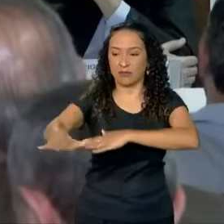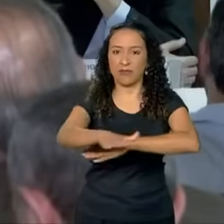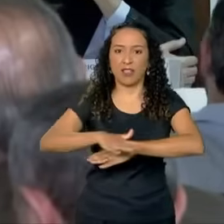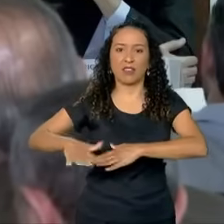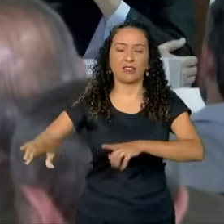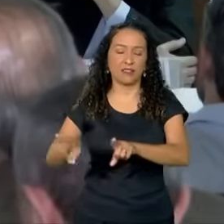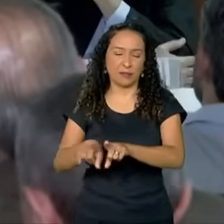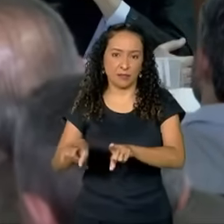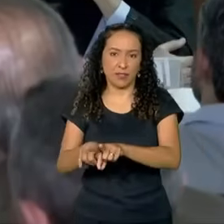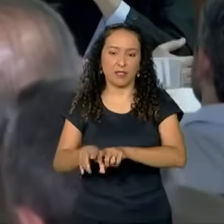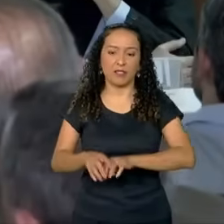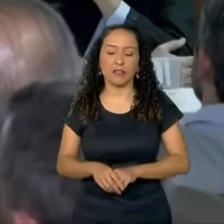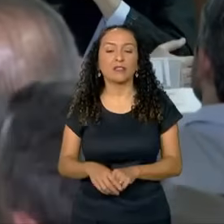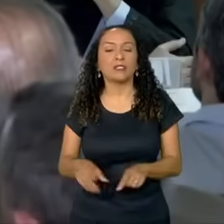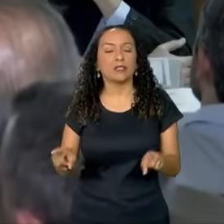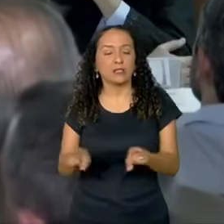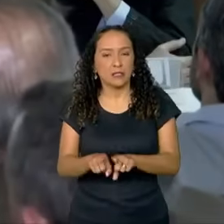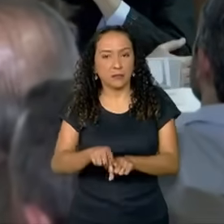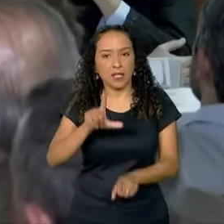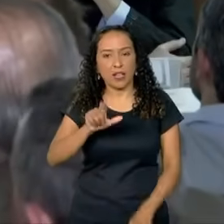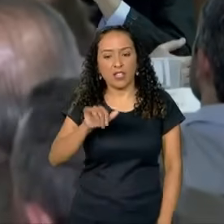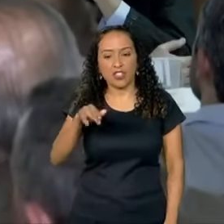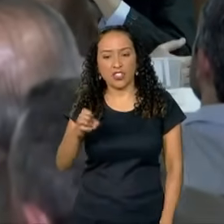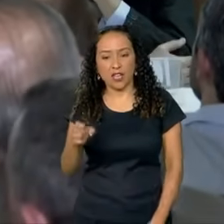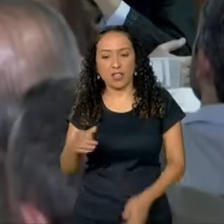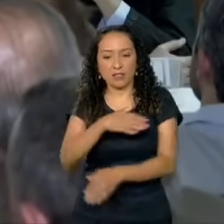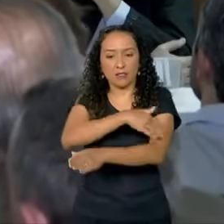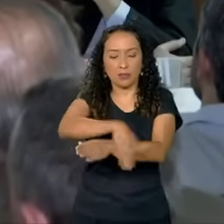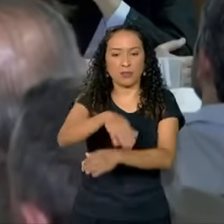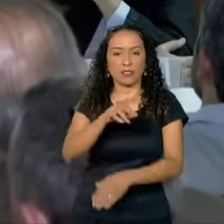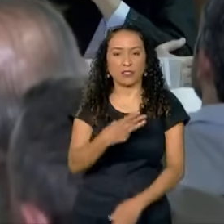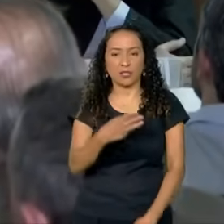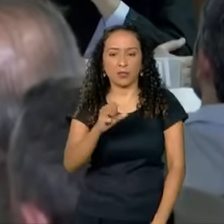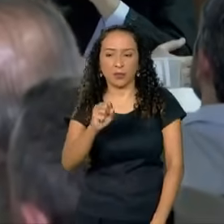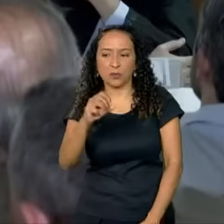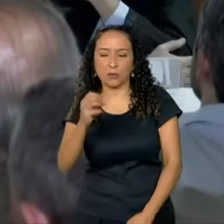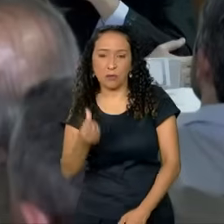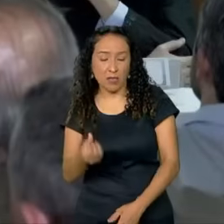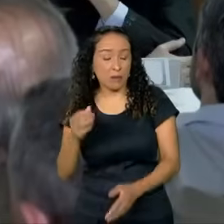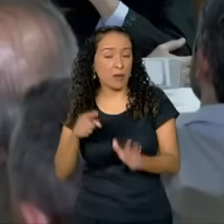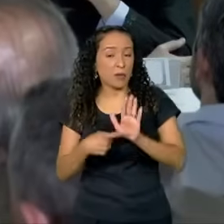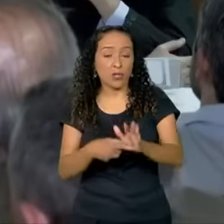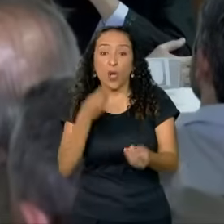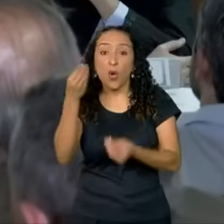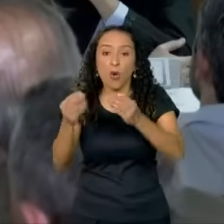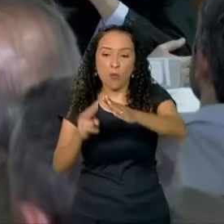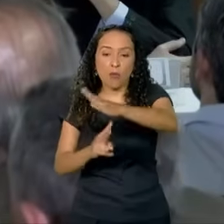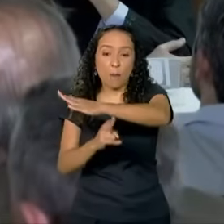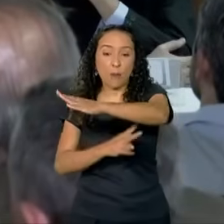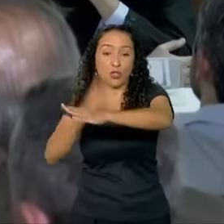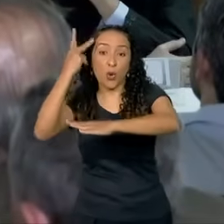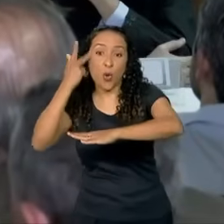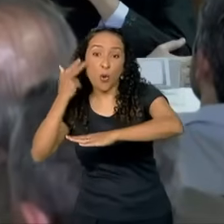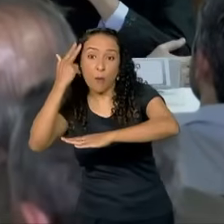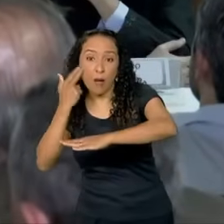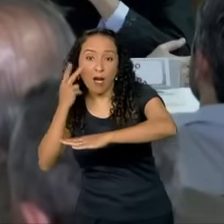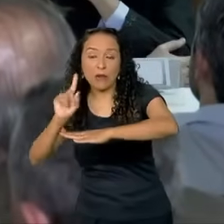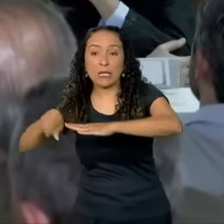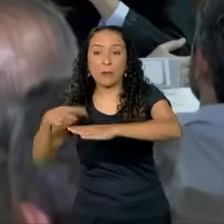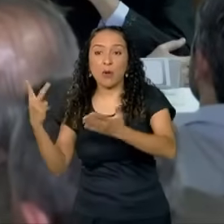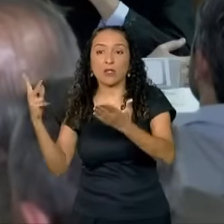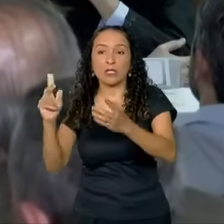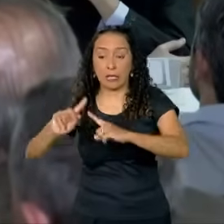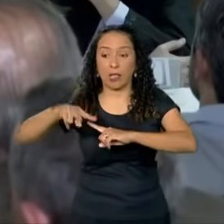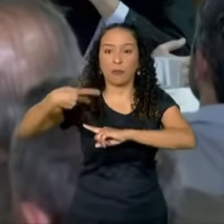da cidade, também Lajeado na ponte da BR-386, para mostrar como é que é a ponte em condições normais, o que, que